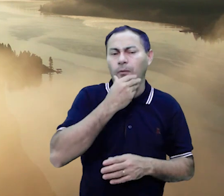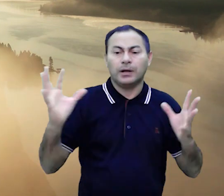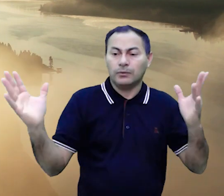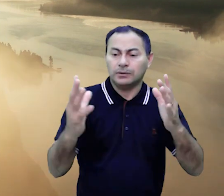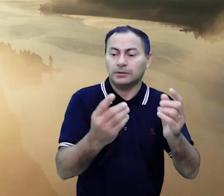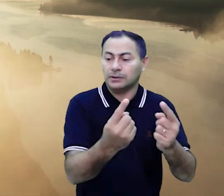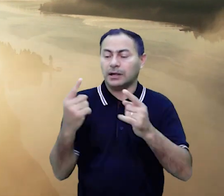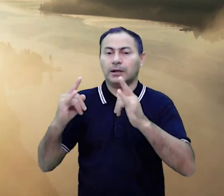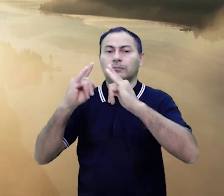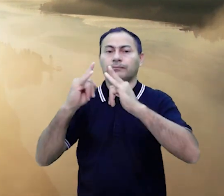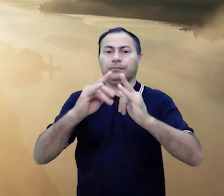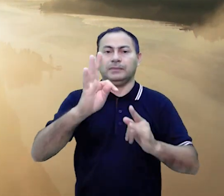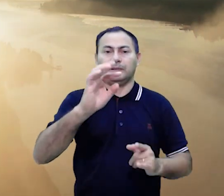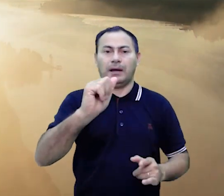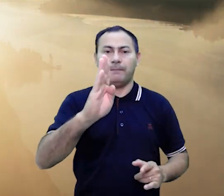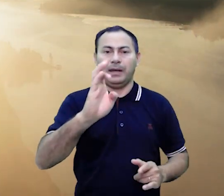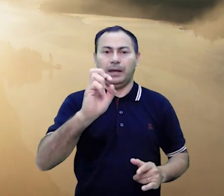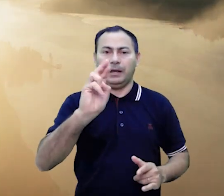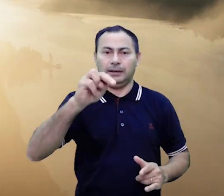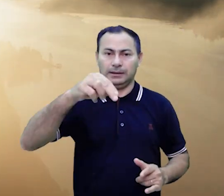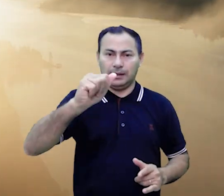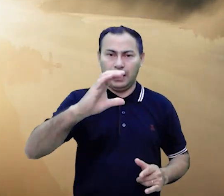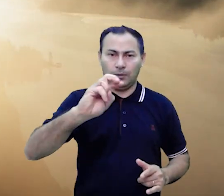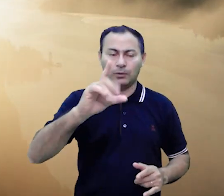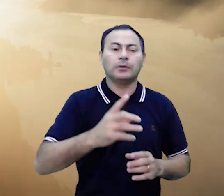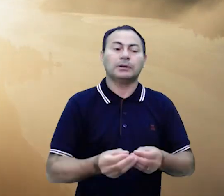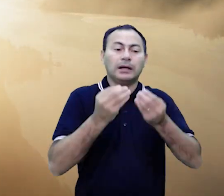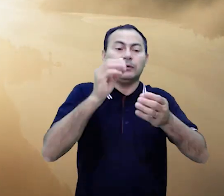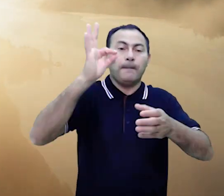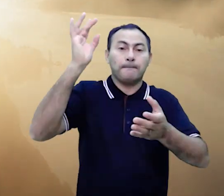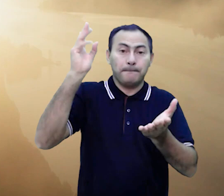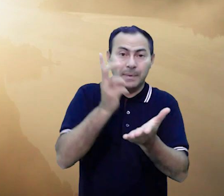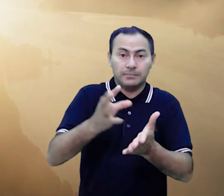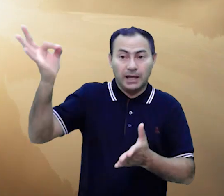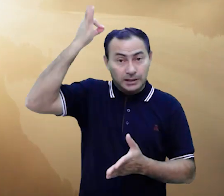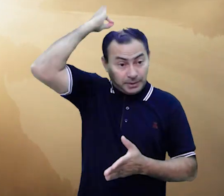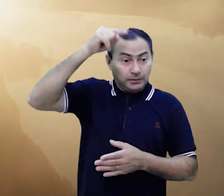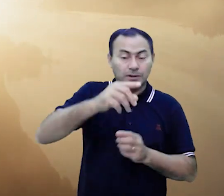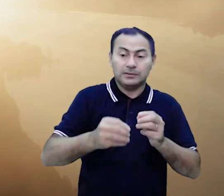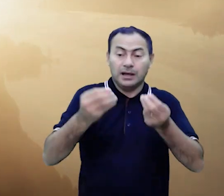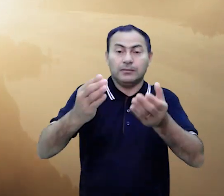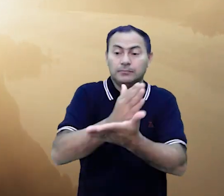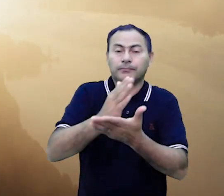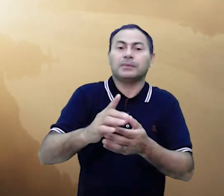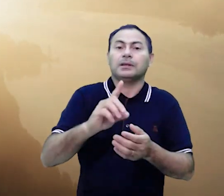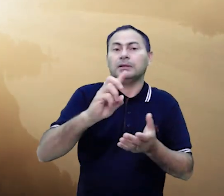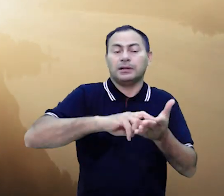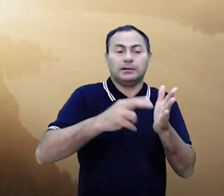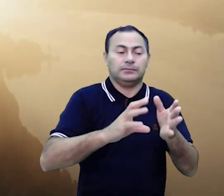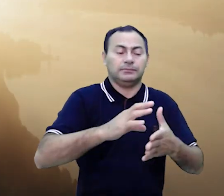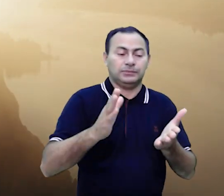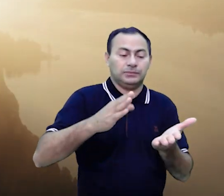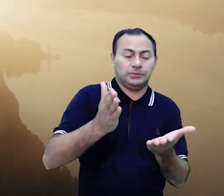e traga-os ao tabernáculo. Eu porei neles o mesmo espírito que está em você. Isso não quer dizer que